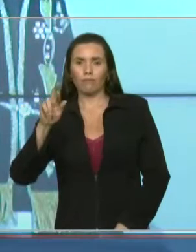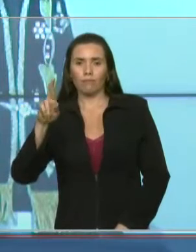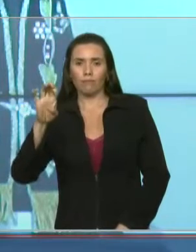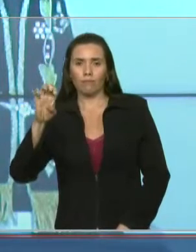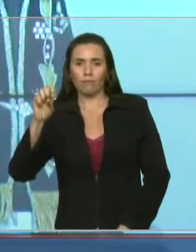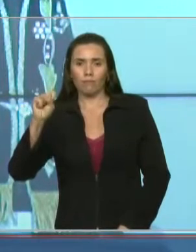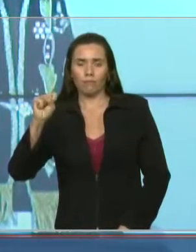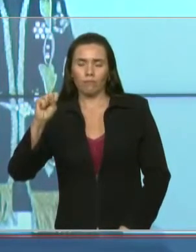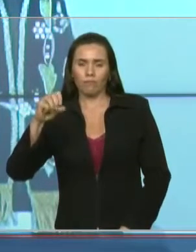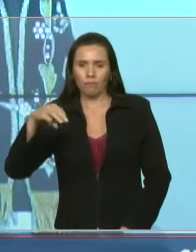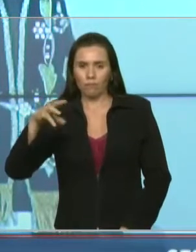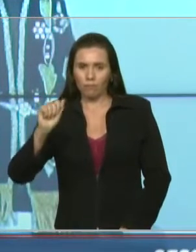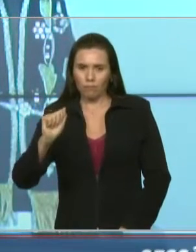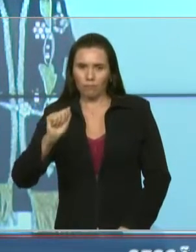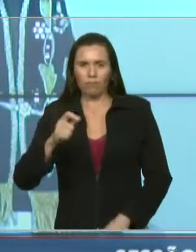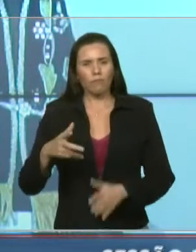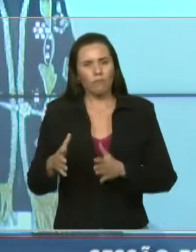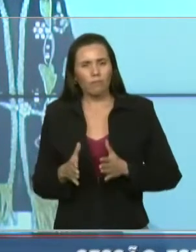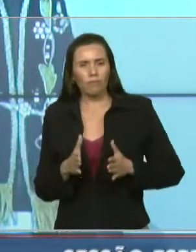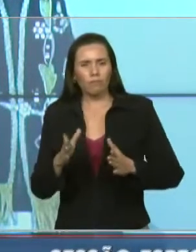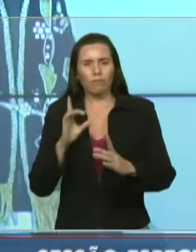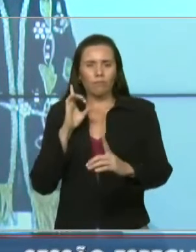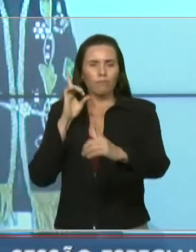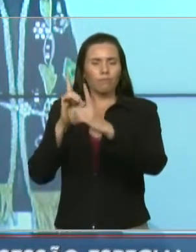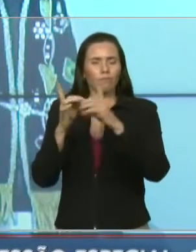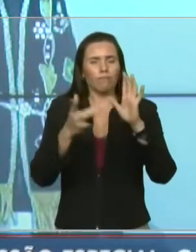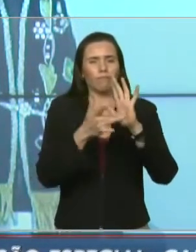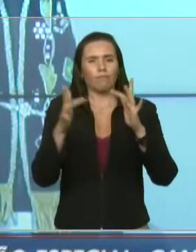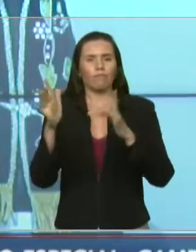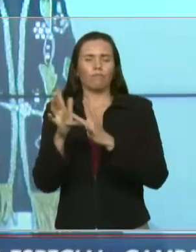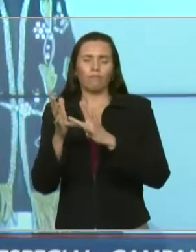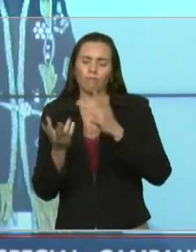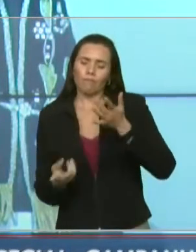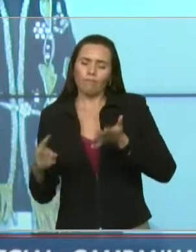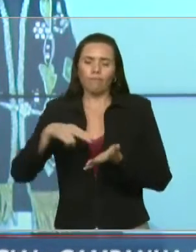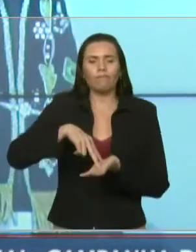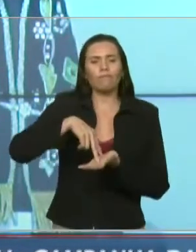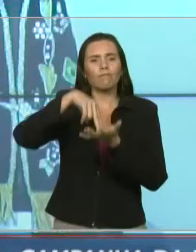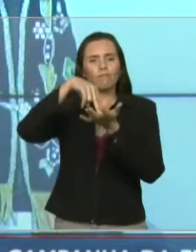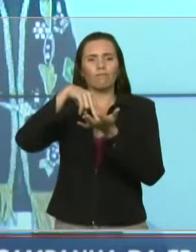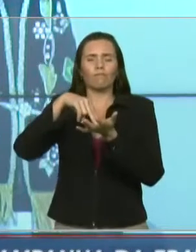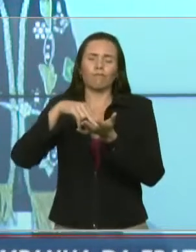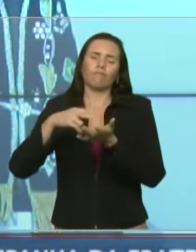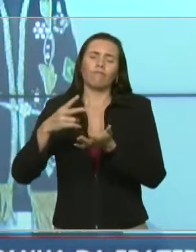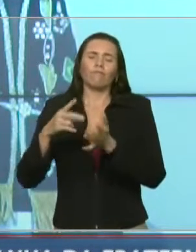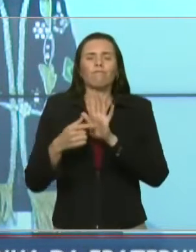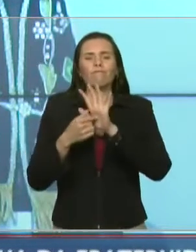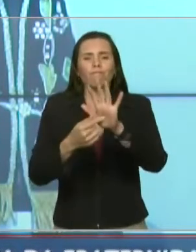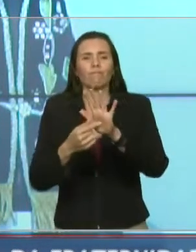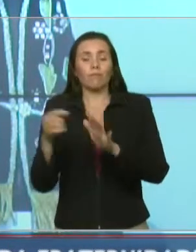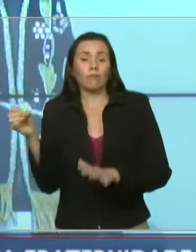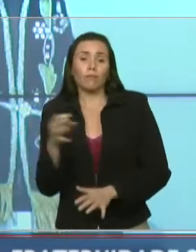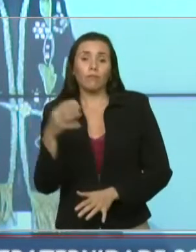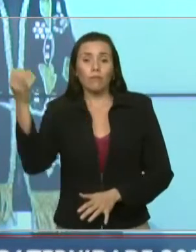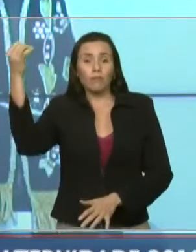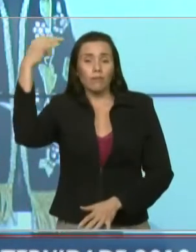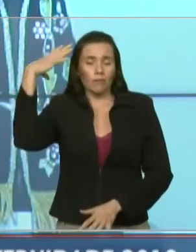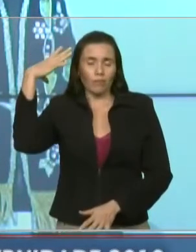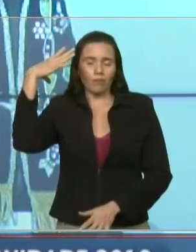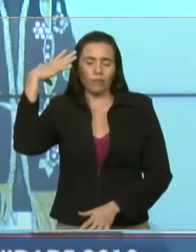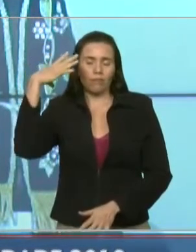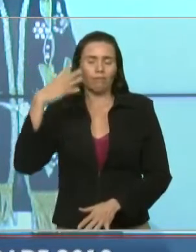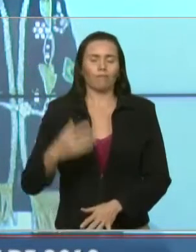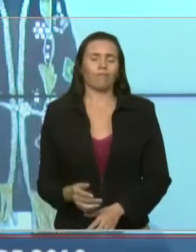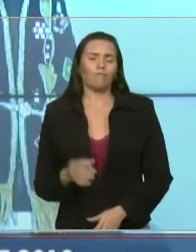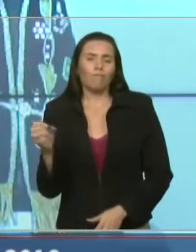Jesus crucificado, ressuscitado. Nova luz, novo horizonte, sentido iluminador da nossa